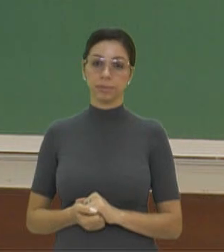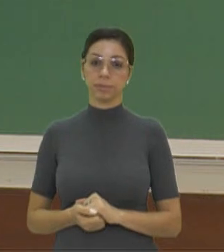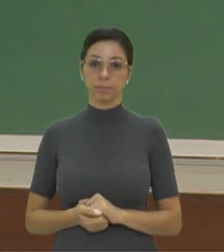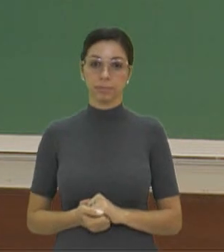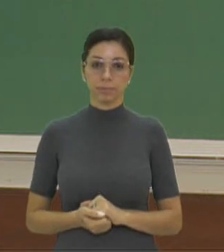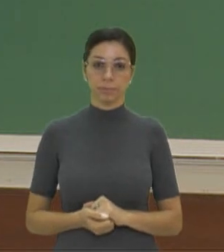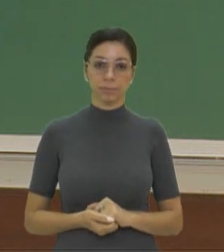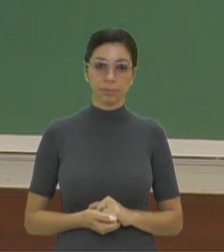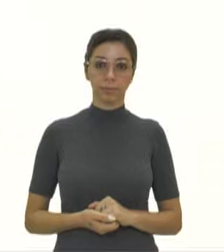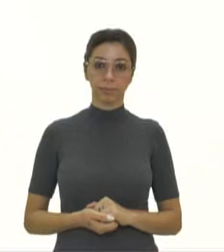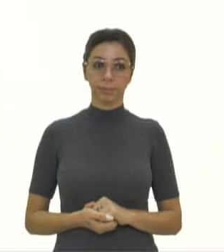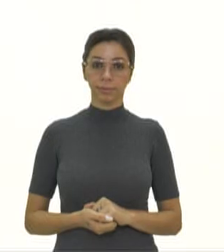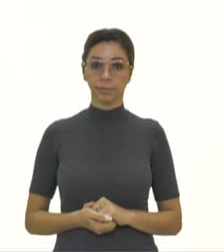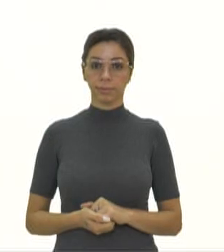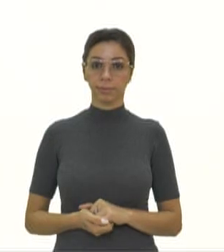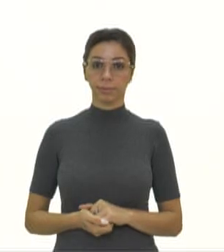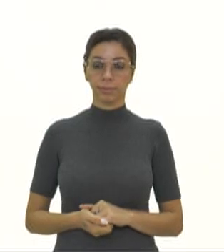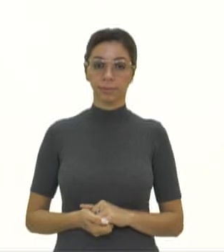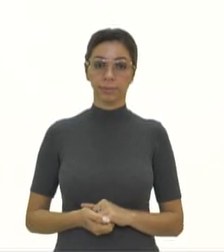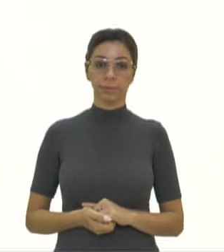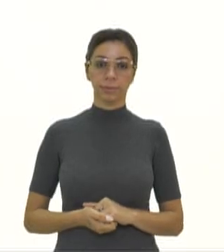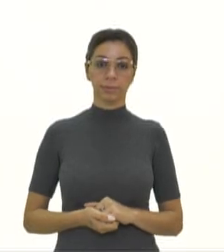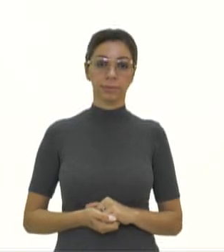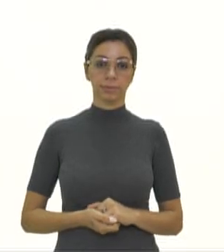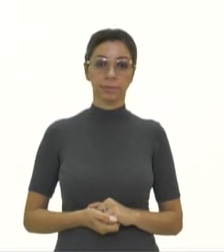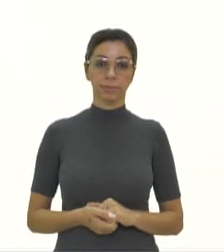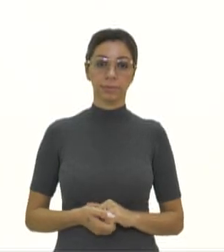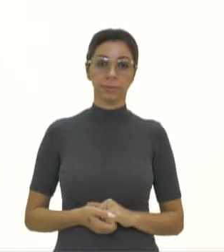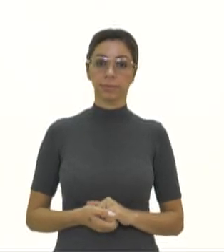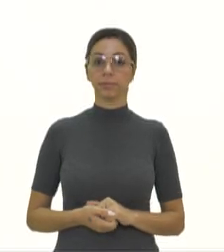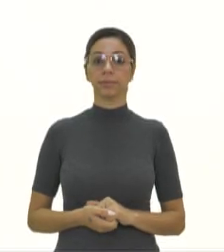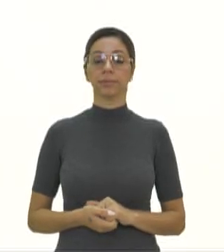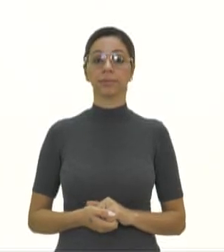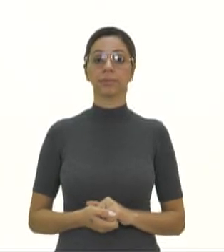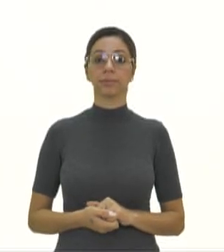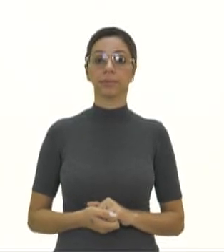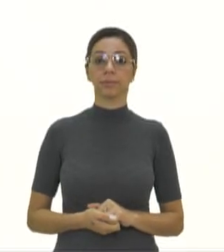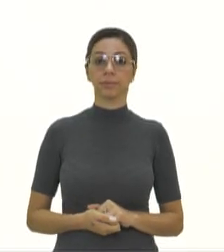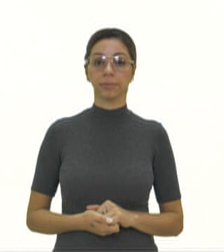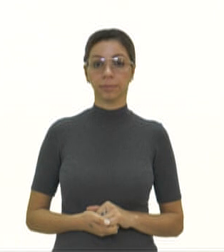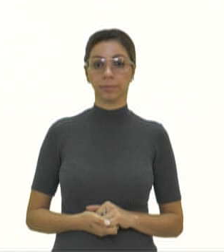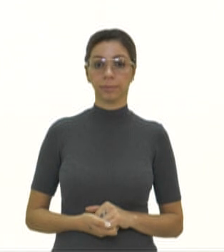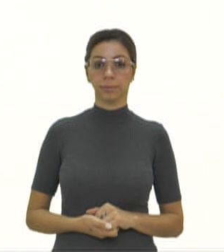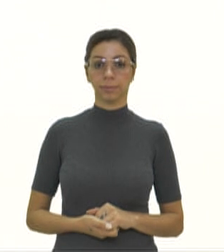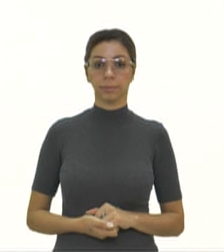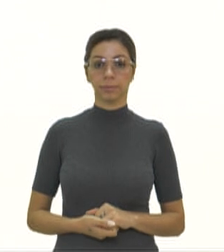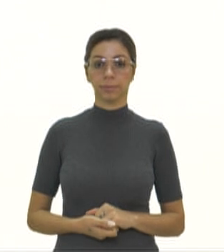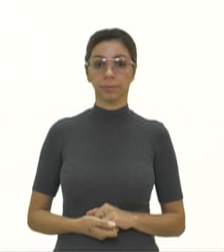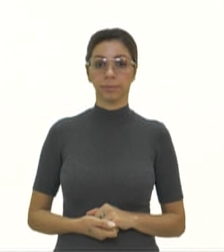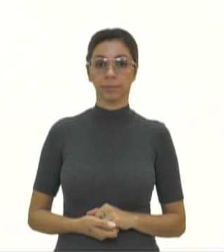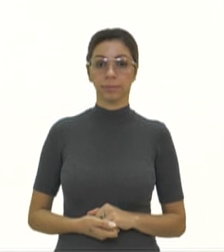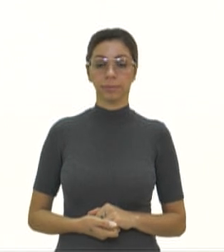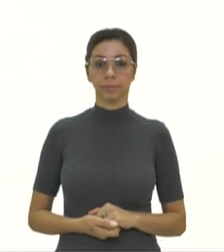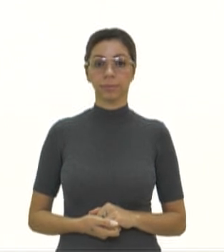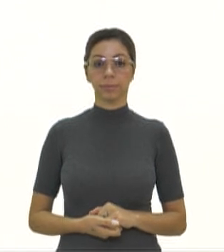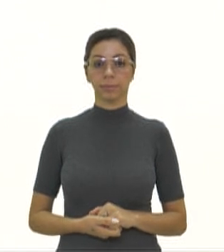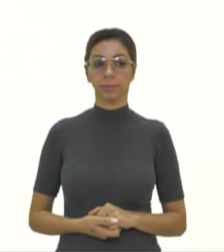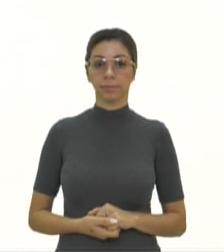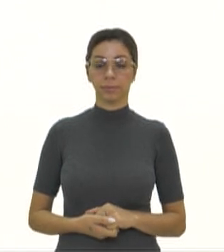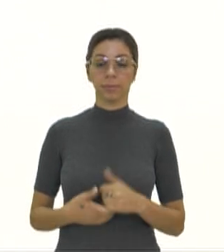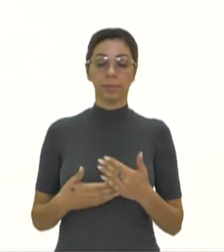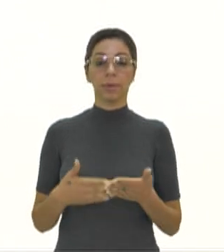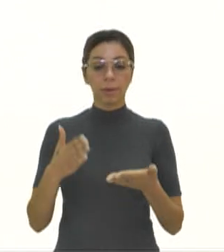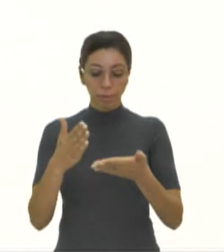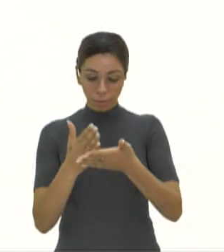brief manner. Each chapter presents the historical context briefly. Cada capítulo apresenta um